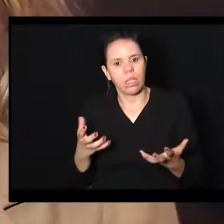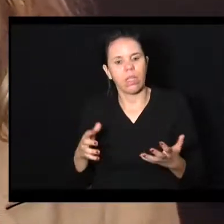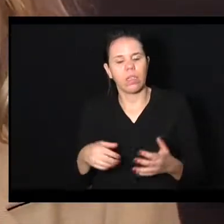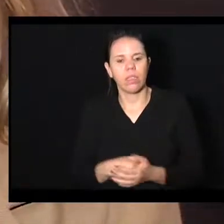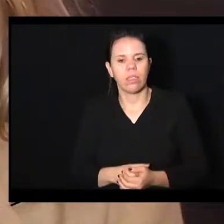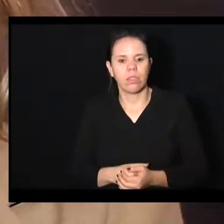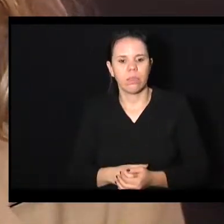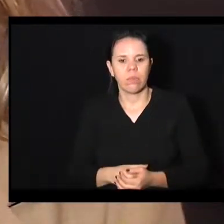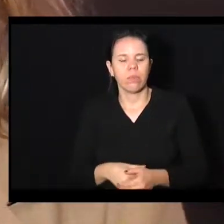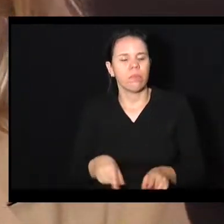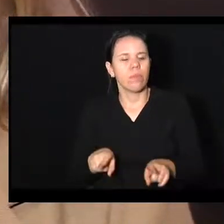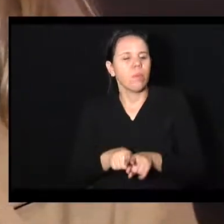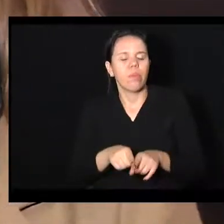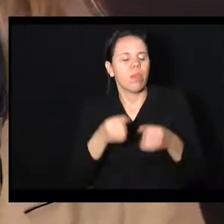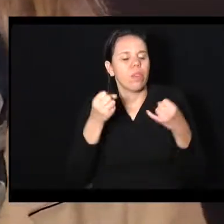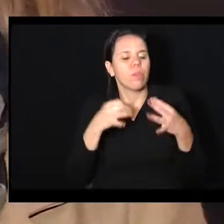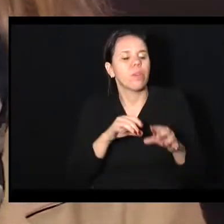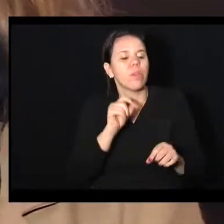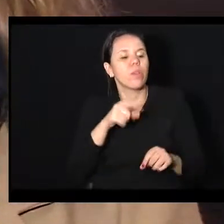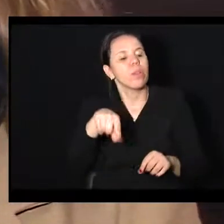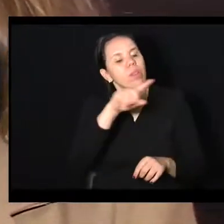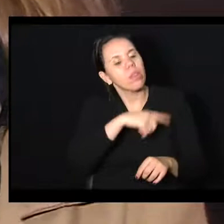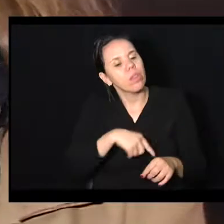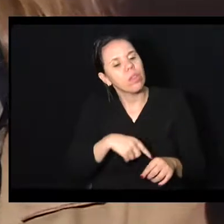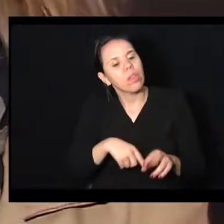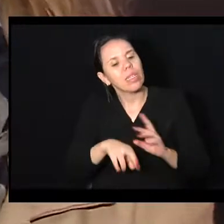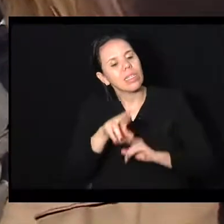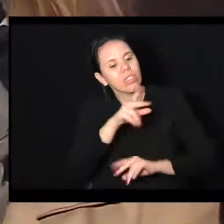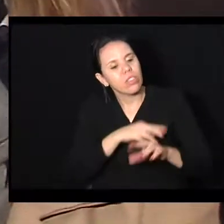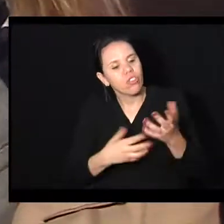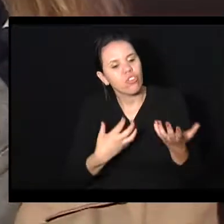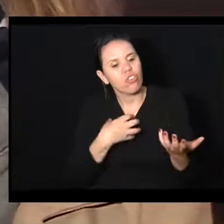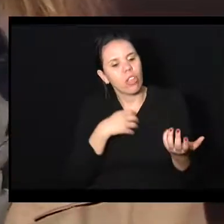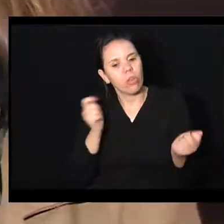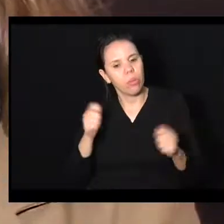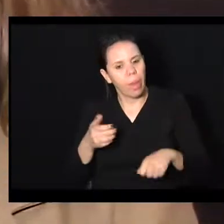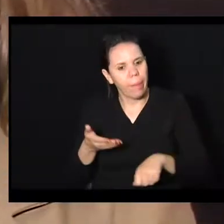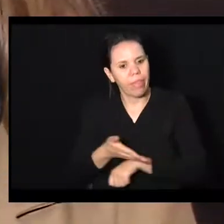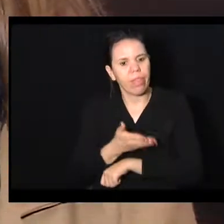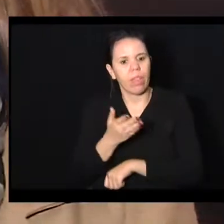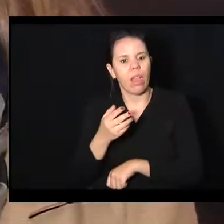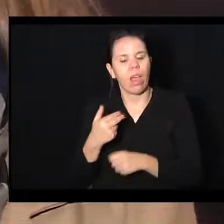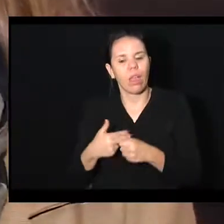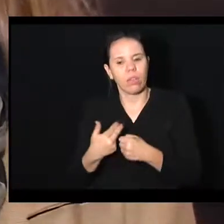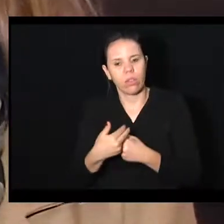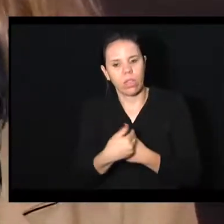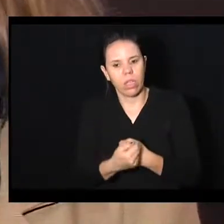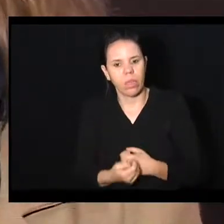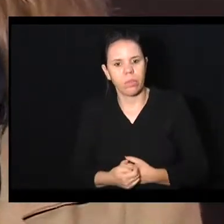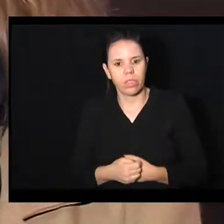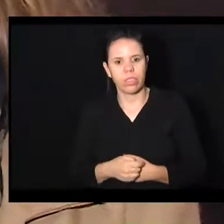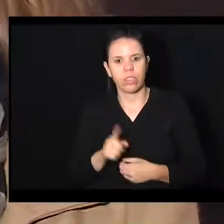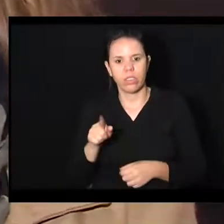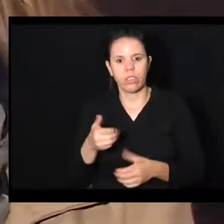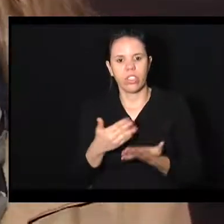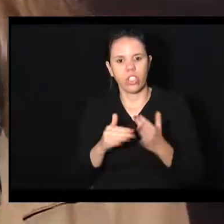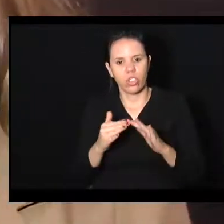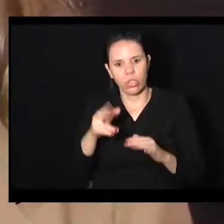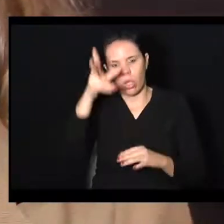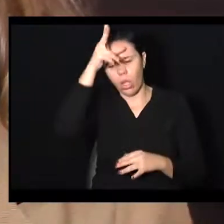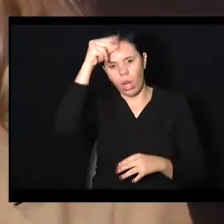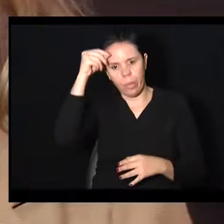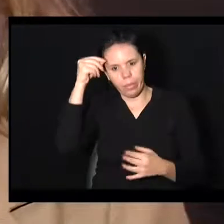também chamei a atenção deles para as diferentes formas de ingresso que nós temos na Unicamp. E eles que são de escolas públicas,